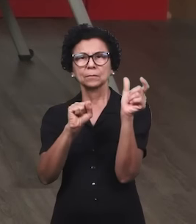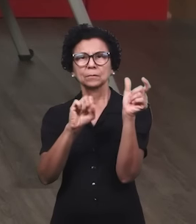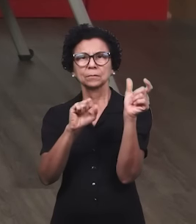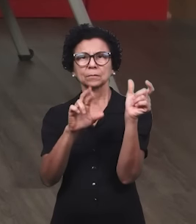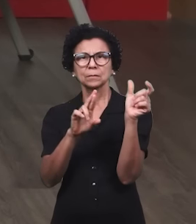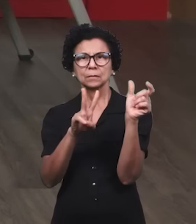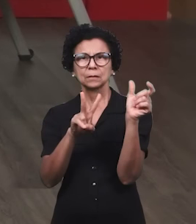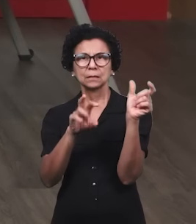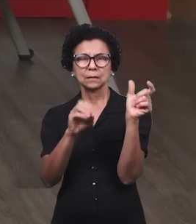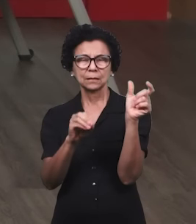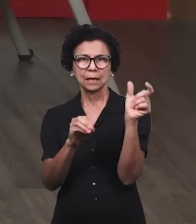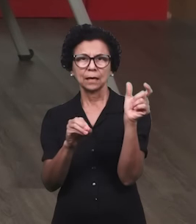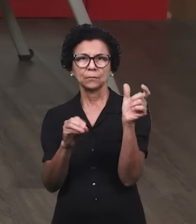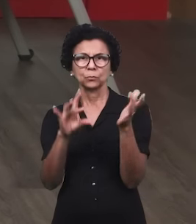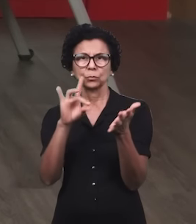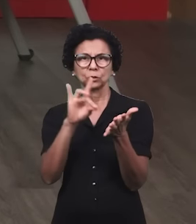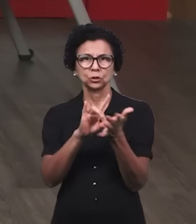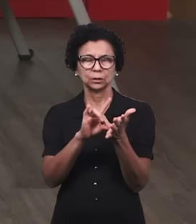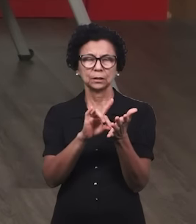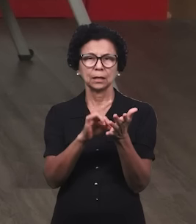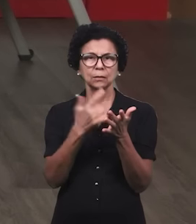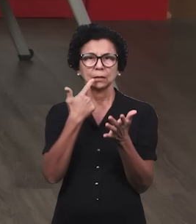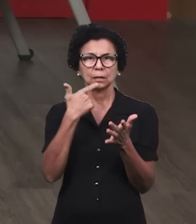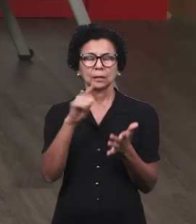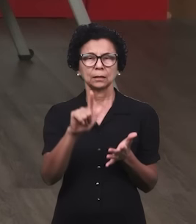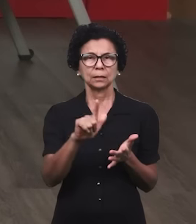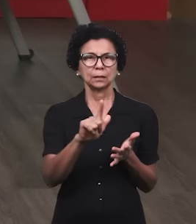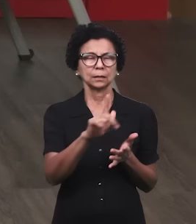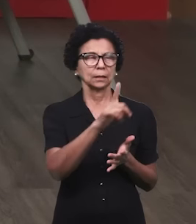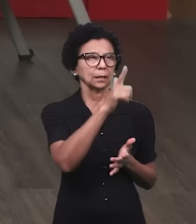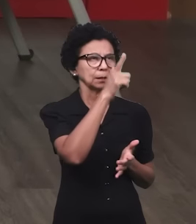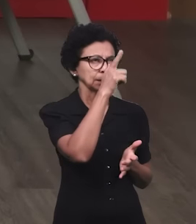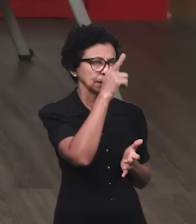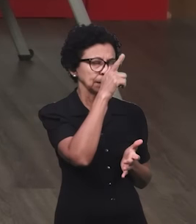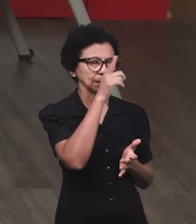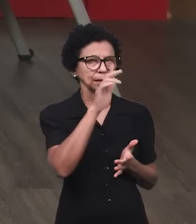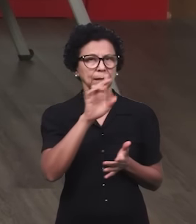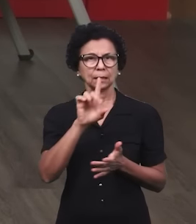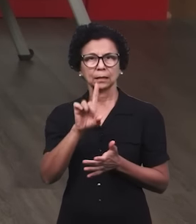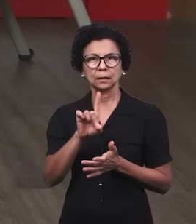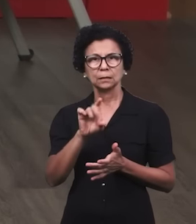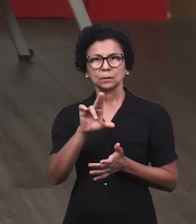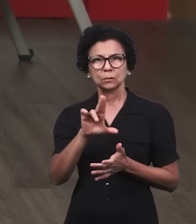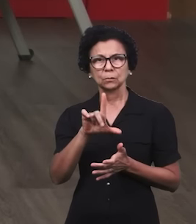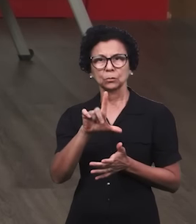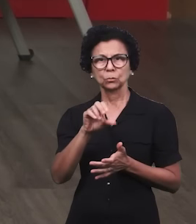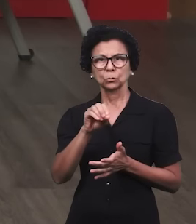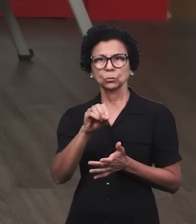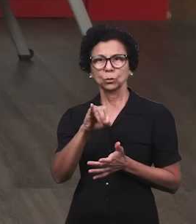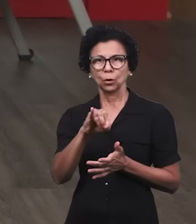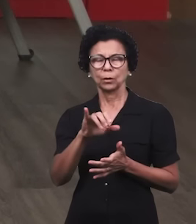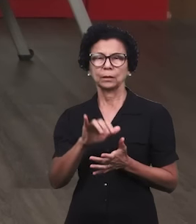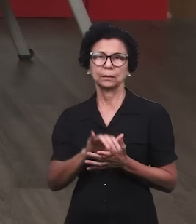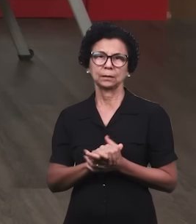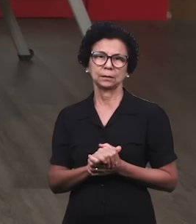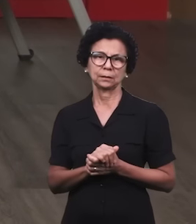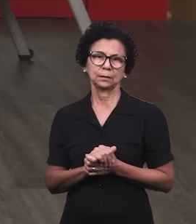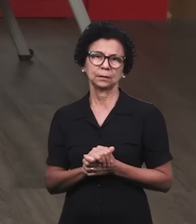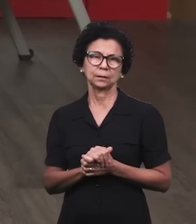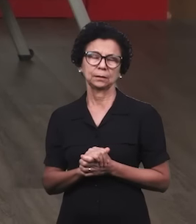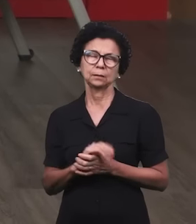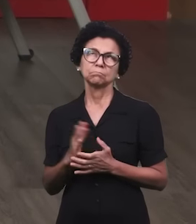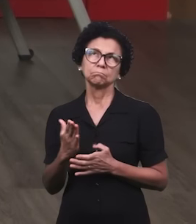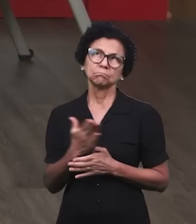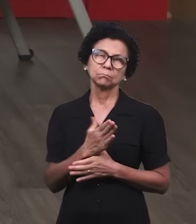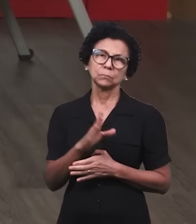palavra douloi, né? Douloi, né? Quer dizer, o doulo, vamos